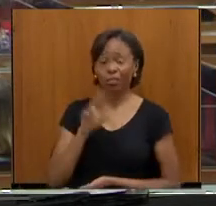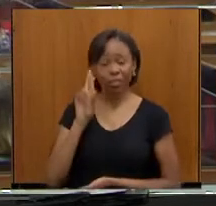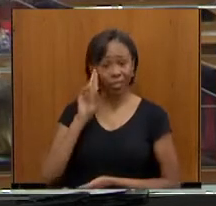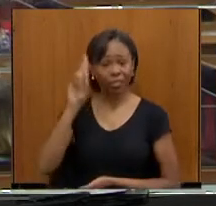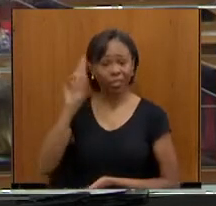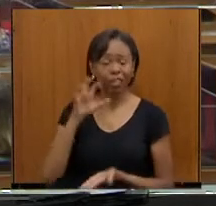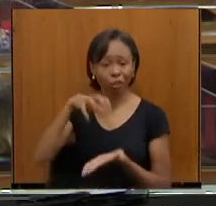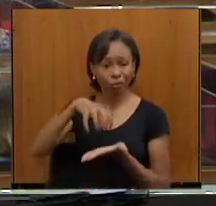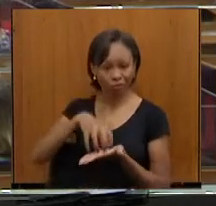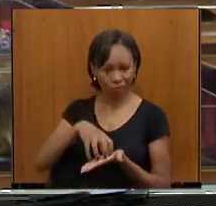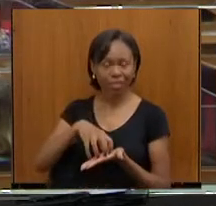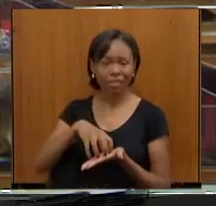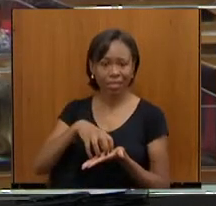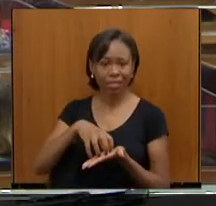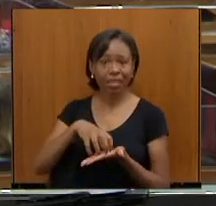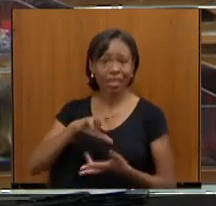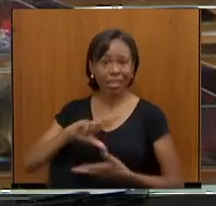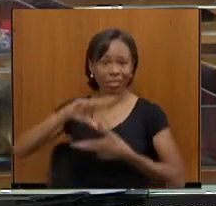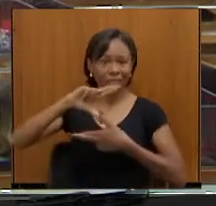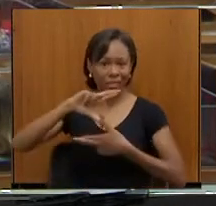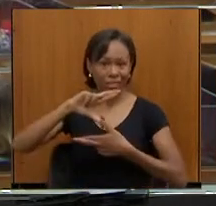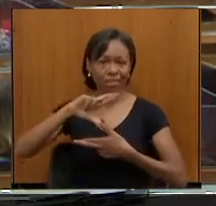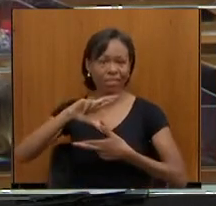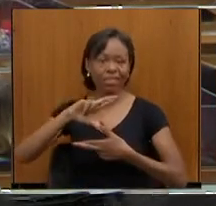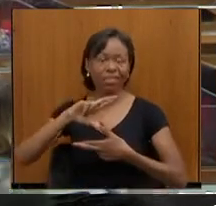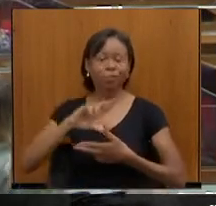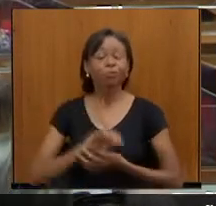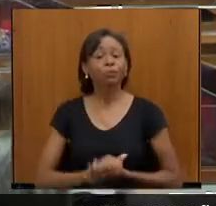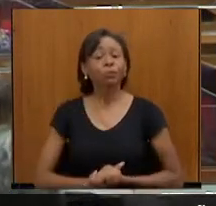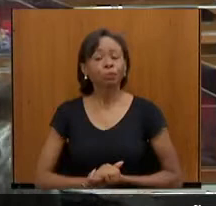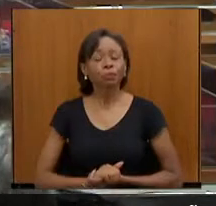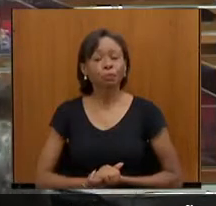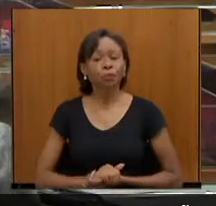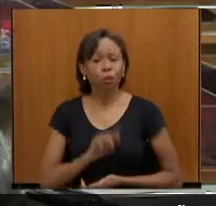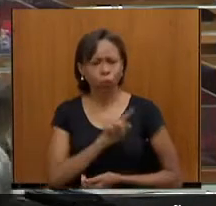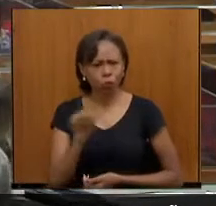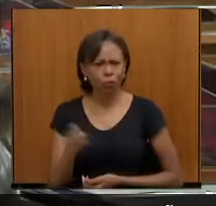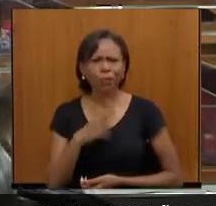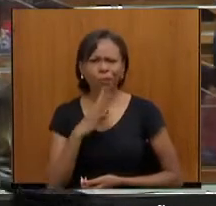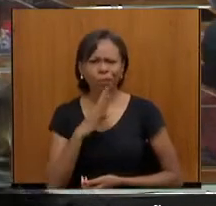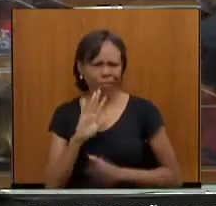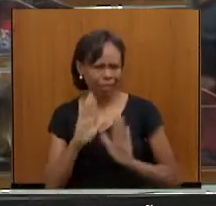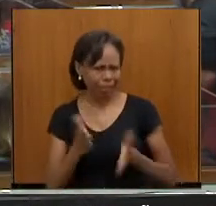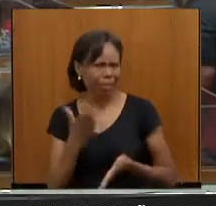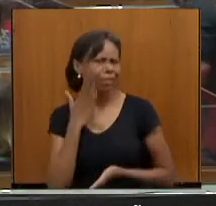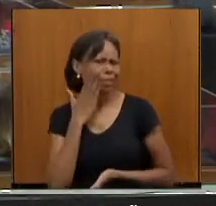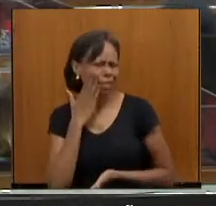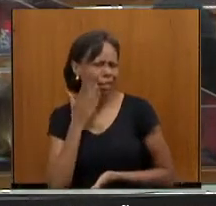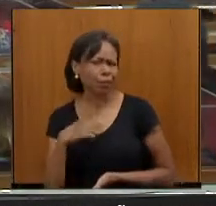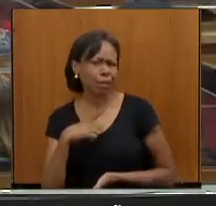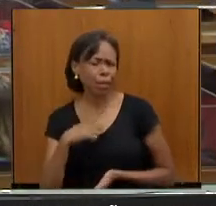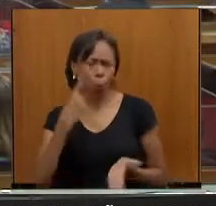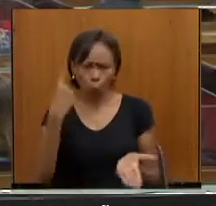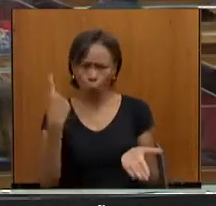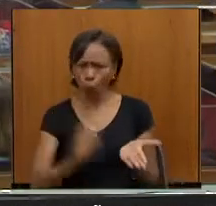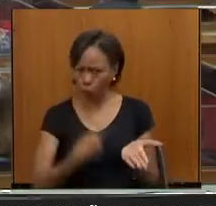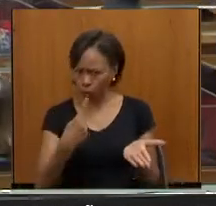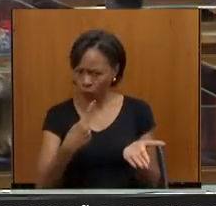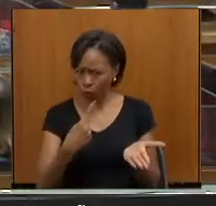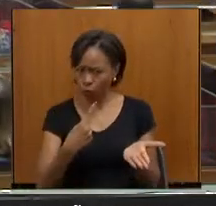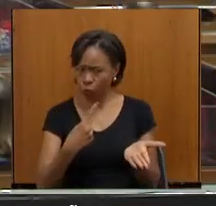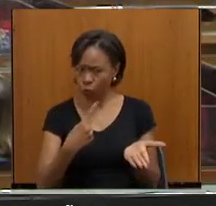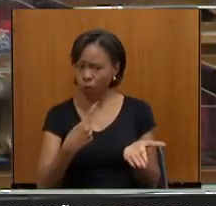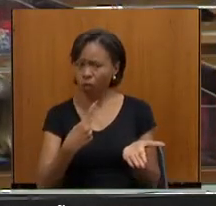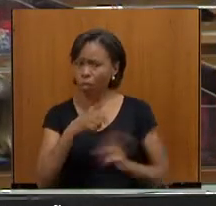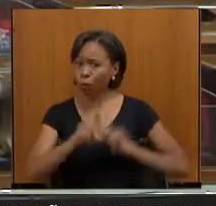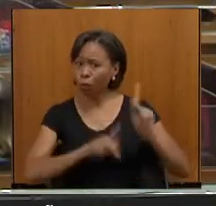Perinatologia. Primeiro slide, por favor. Como vocês sabem, existe um compromisso das autoridades mundiais